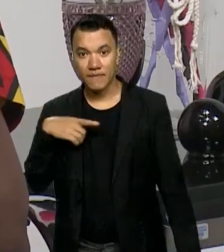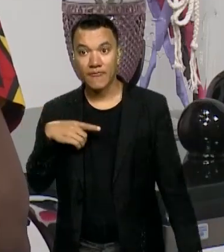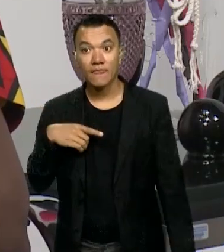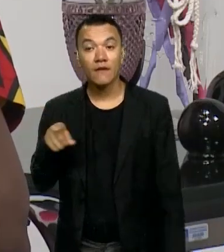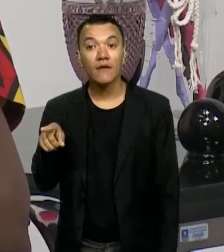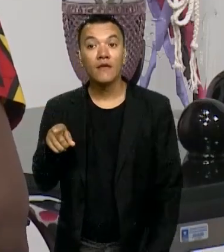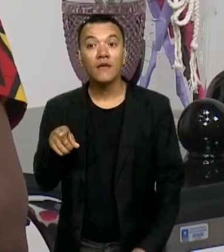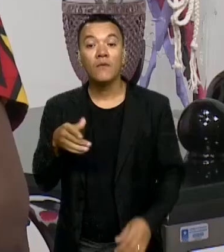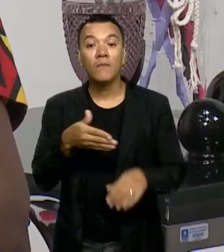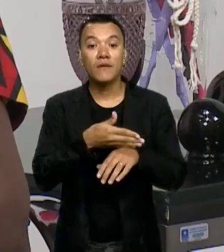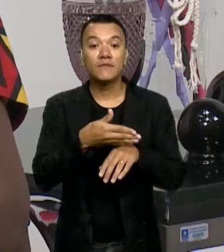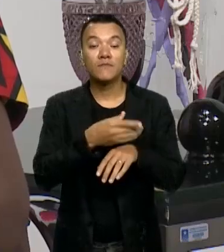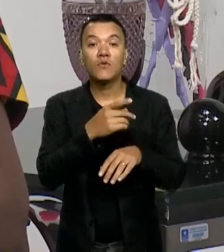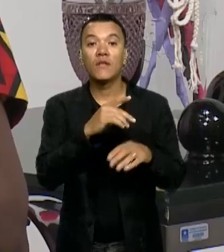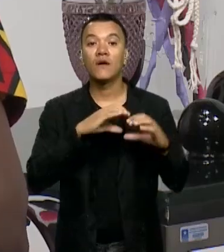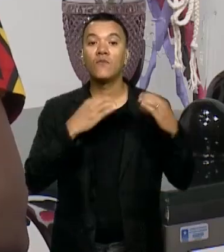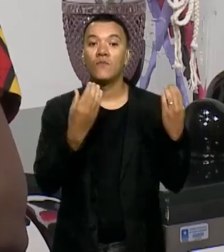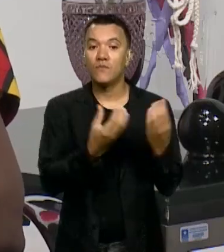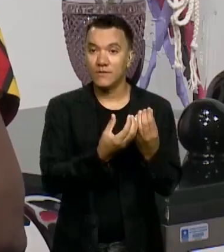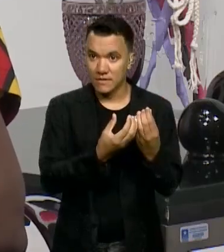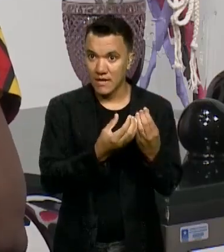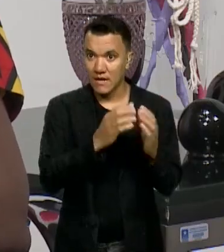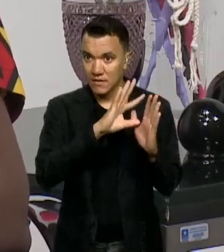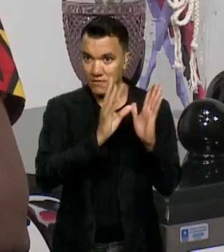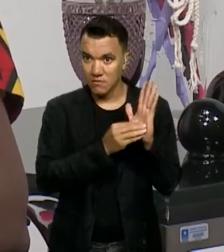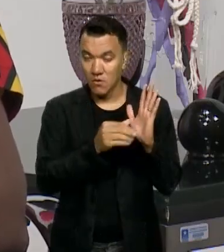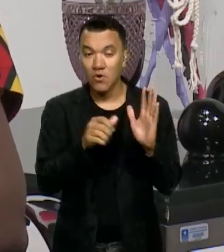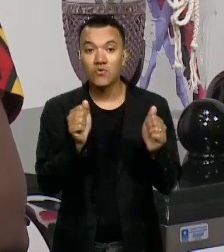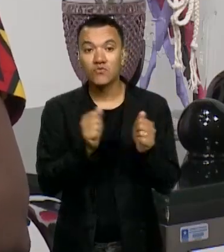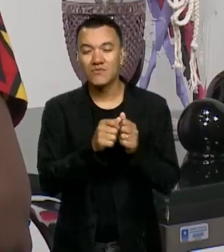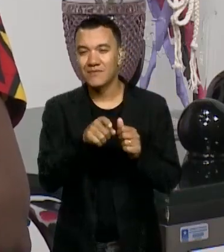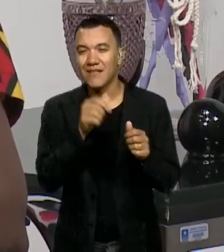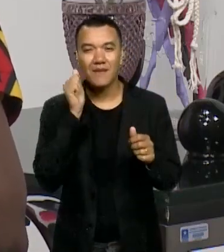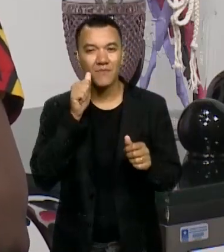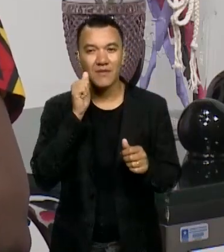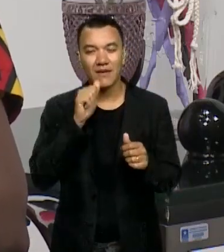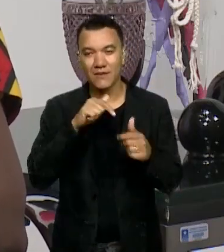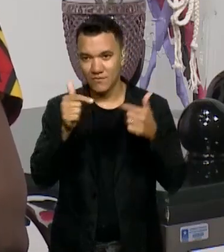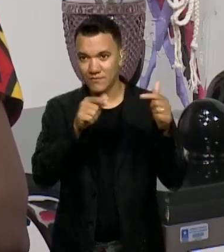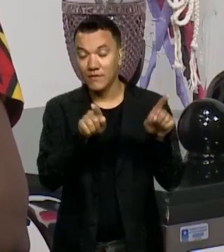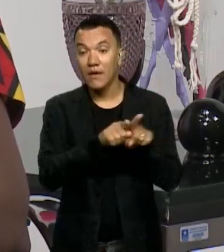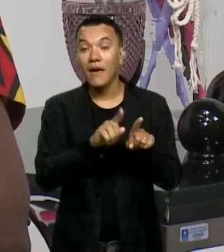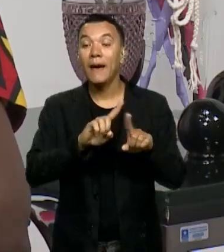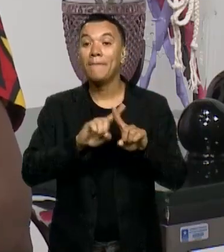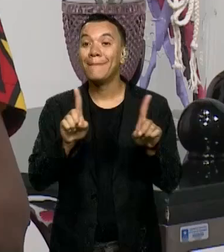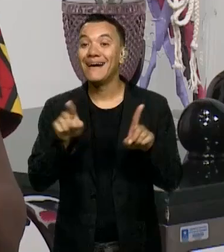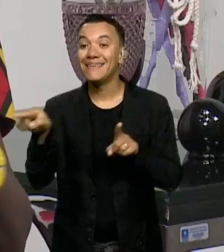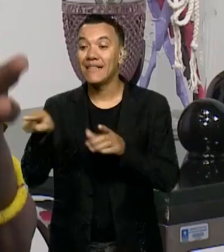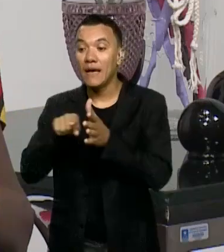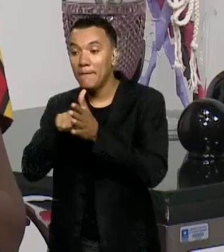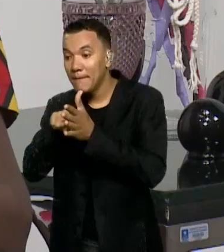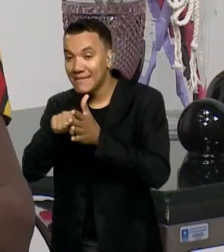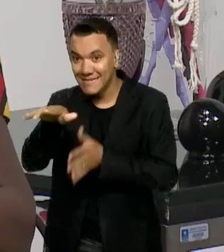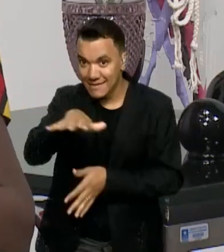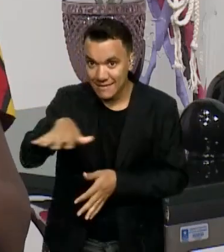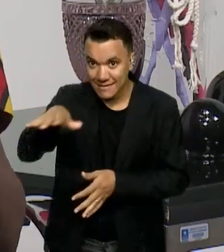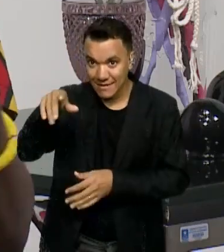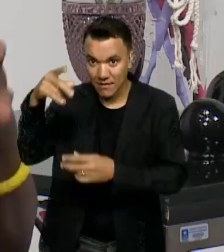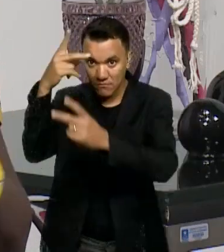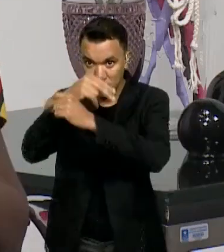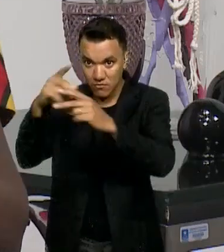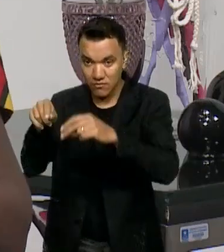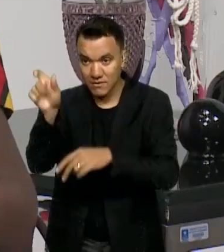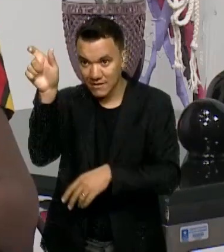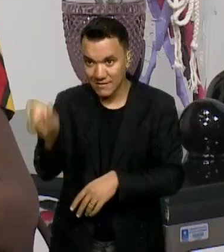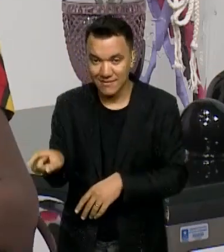comunidades quilombolas, juntamente com as outras companheiras, mas a parte toda de pesquisa das comunidades de terreiro foi com o Sebastião. Mas